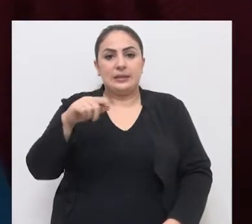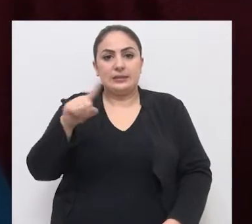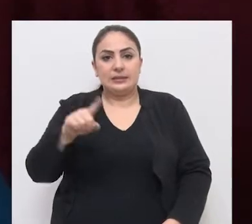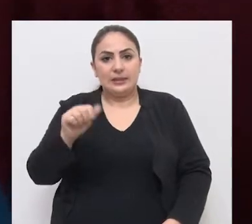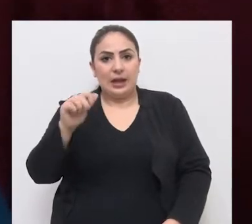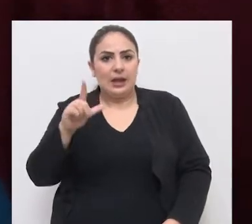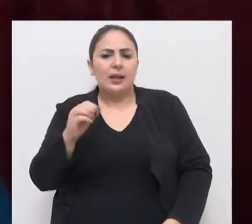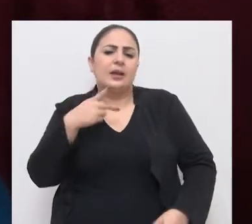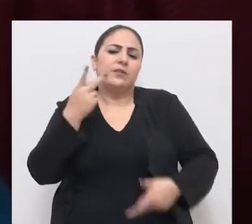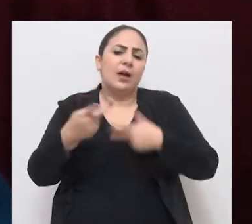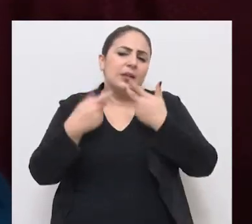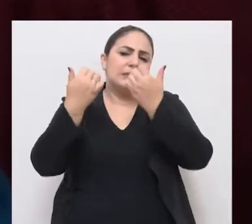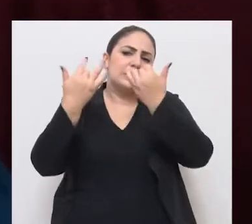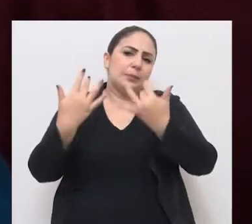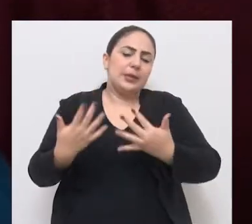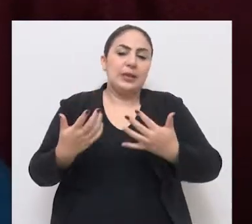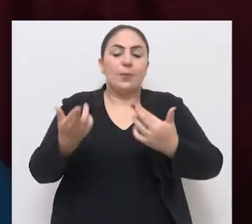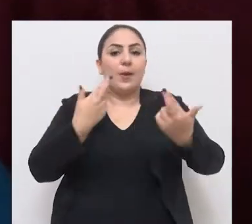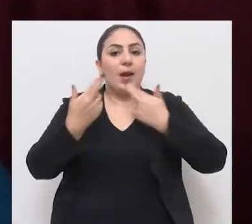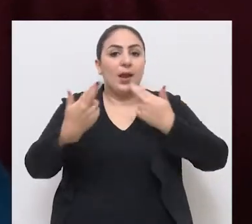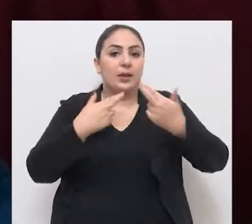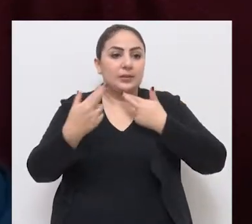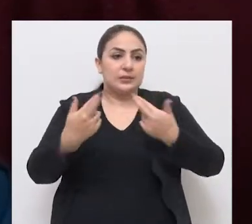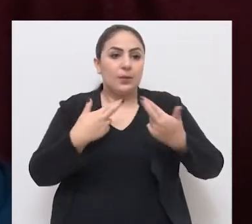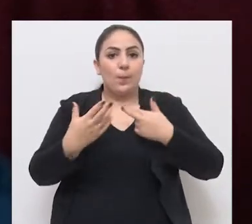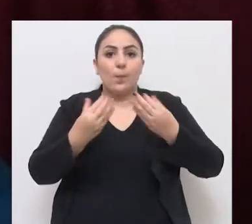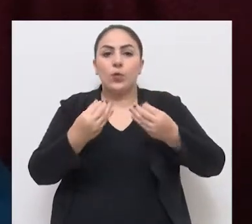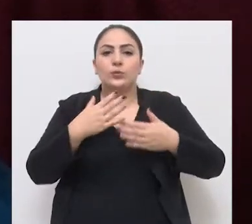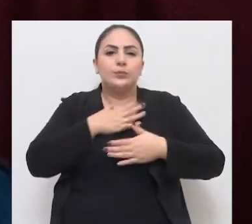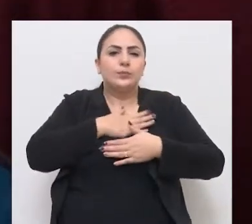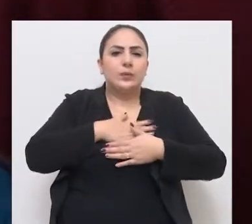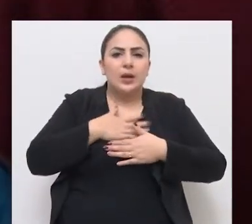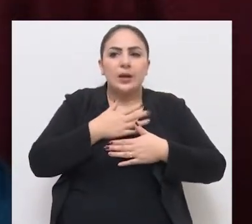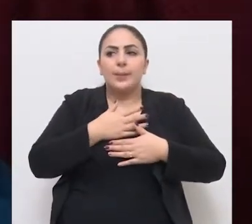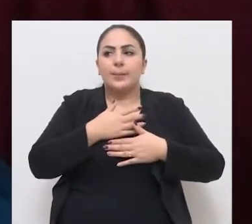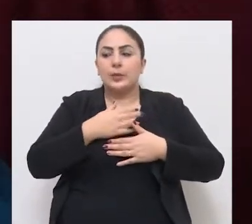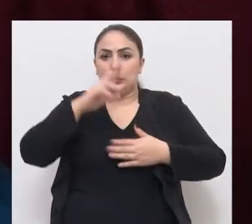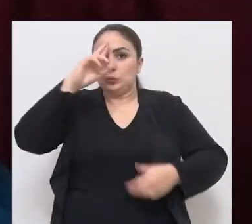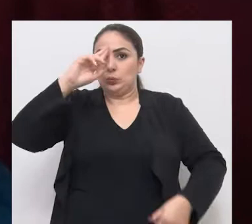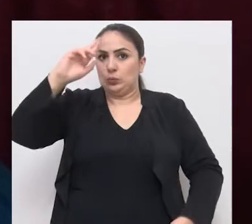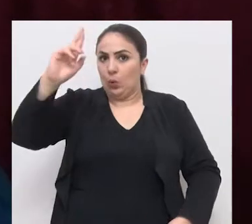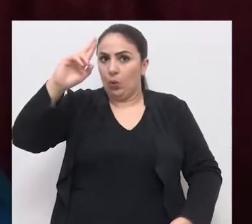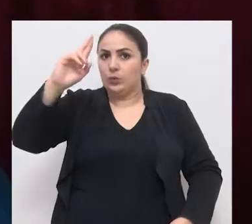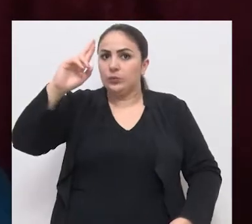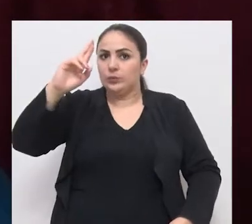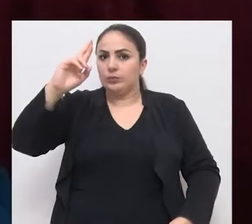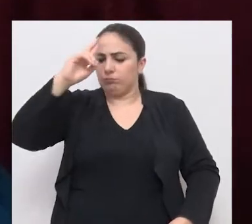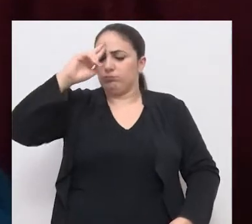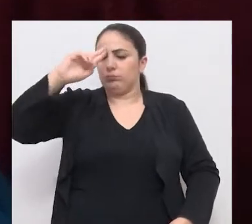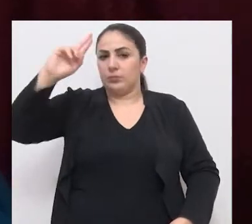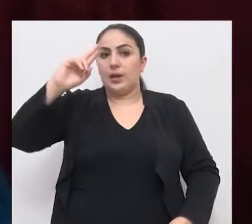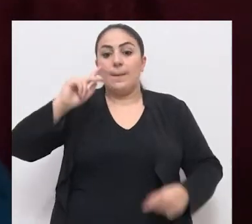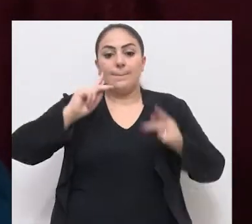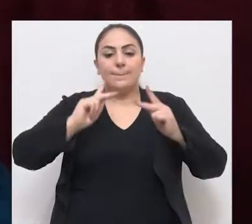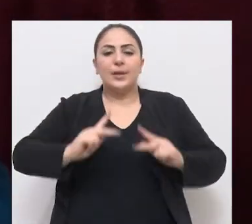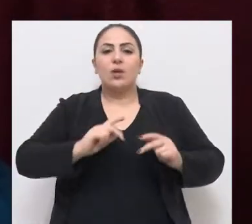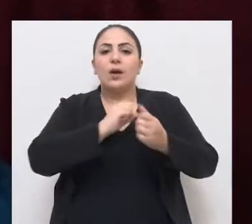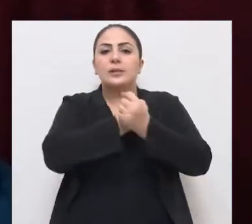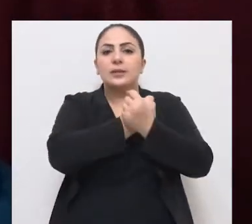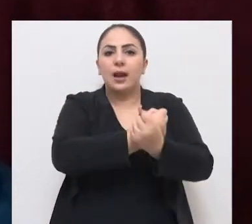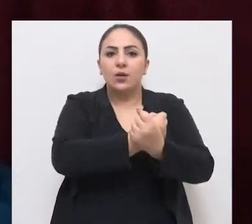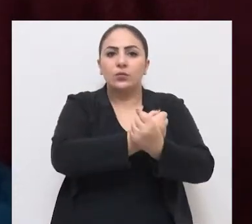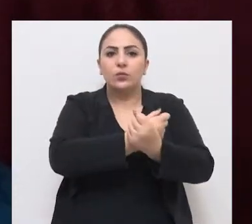descreve, óbvio que fantasiosamente, uma relação muito harmoniosa entre proprietários, entre senhores e